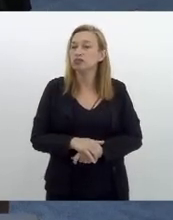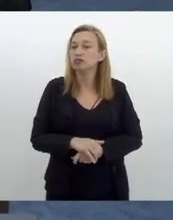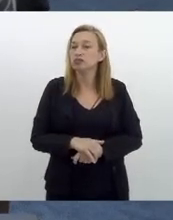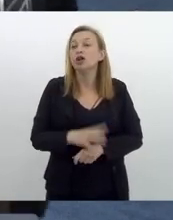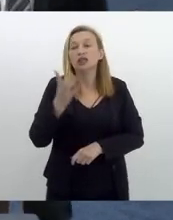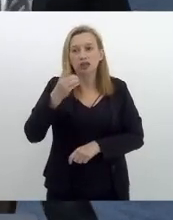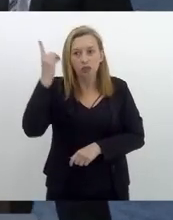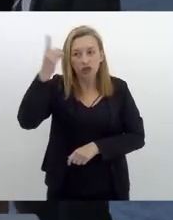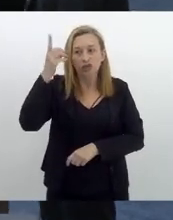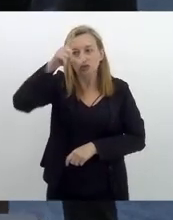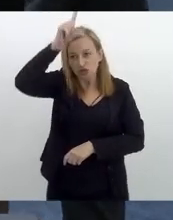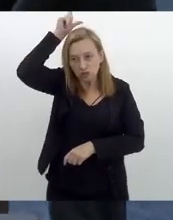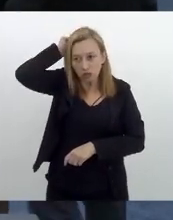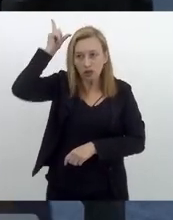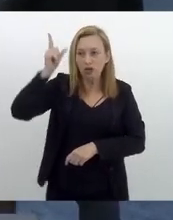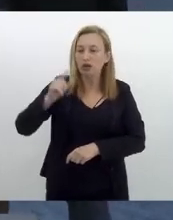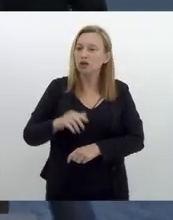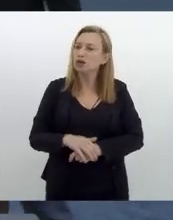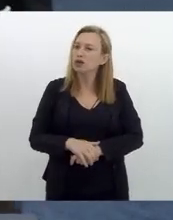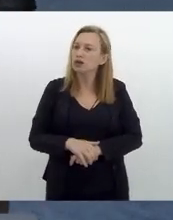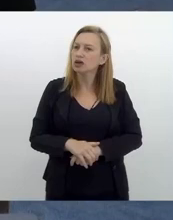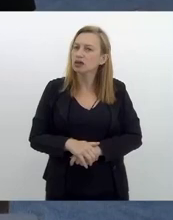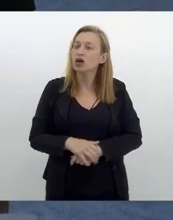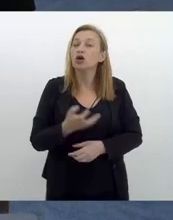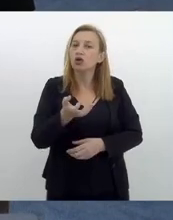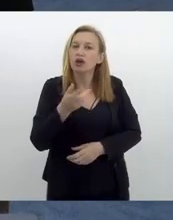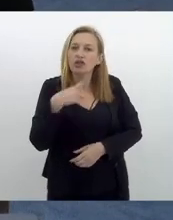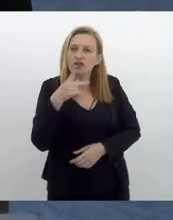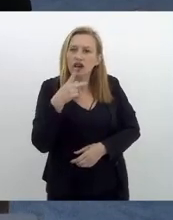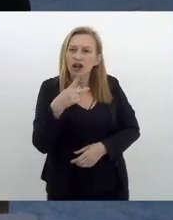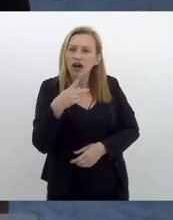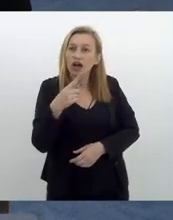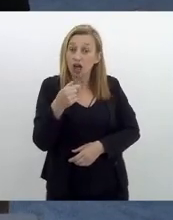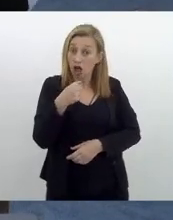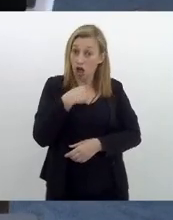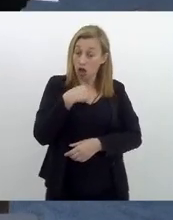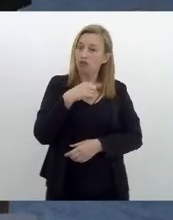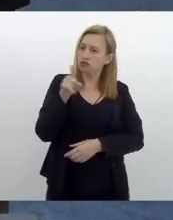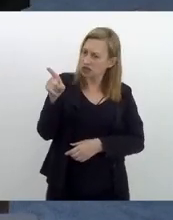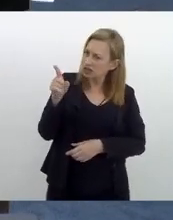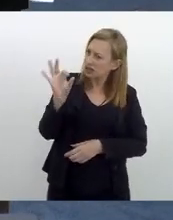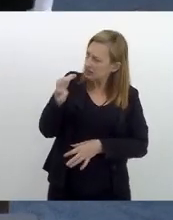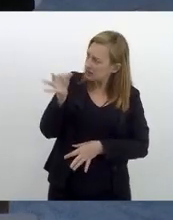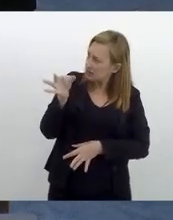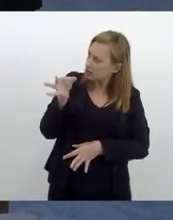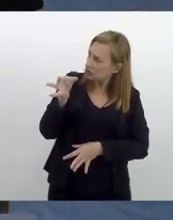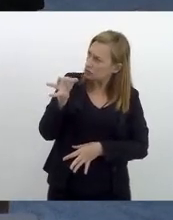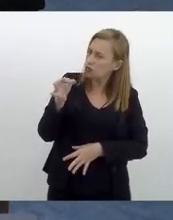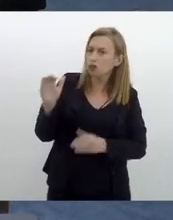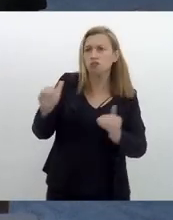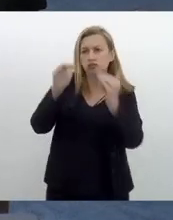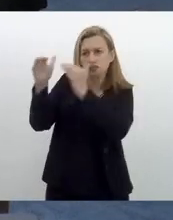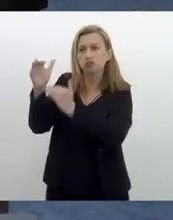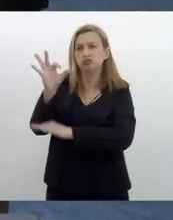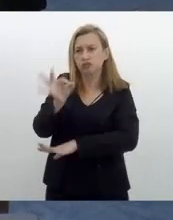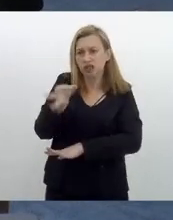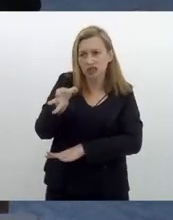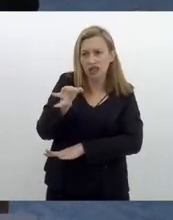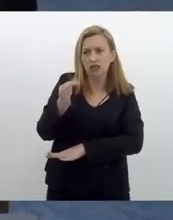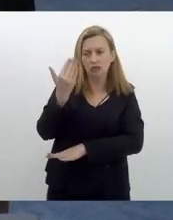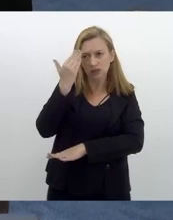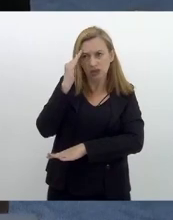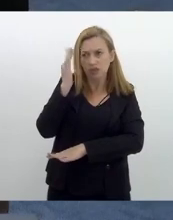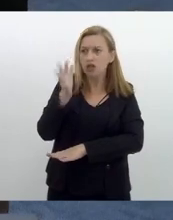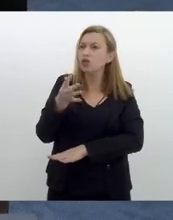deputado Luiz Paulo, além disso, o que eu quero dizer é seguinte, você tem razão, vossa excelência tem razão, no meu entendimento,